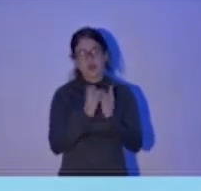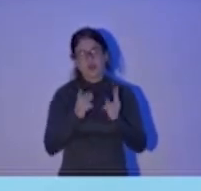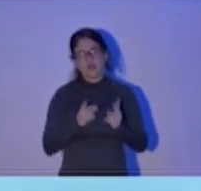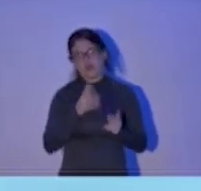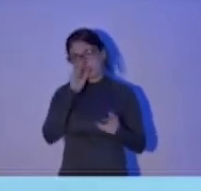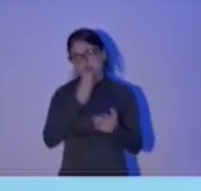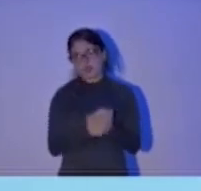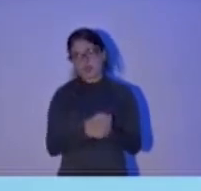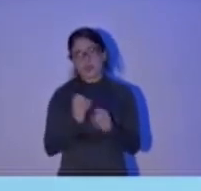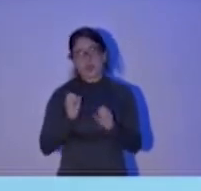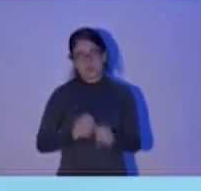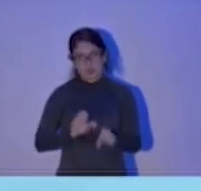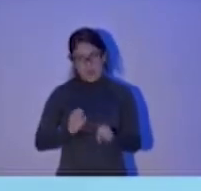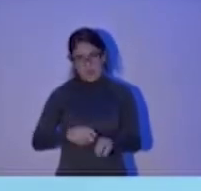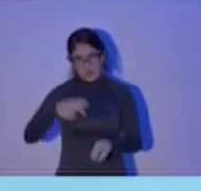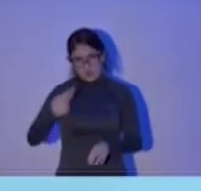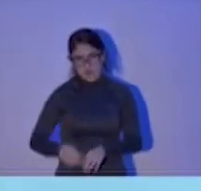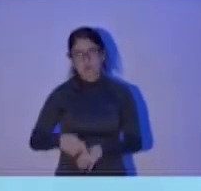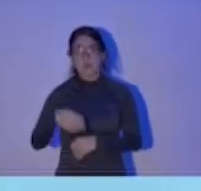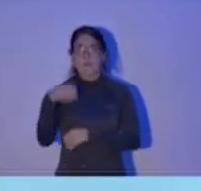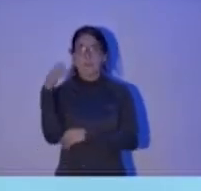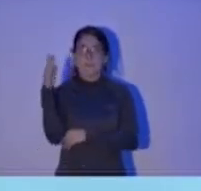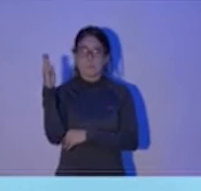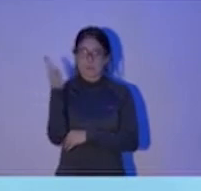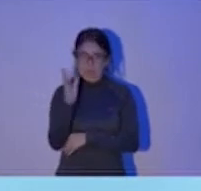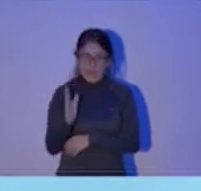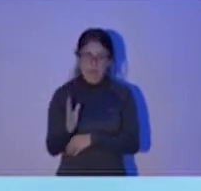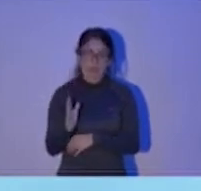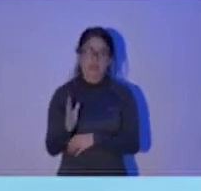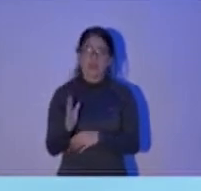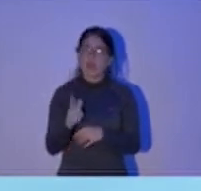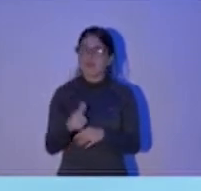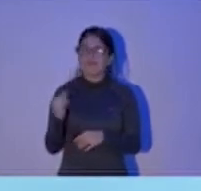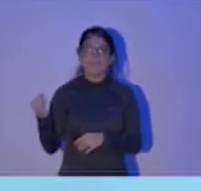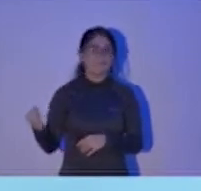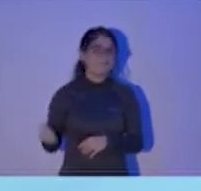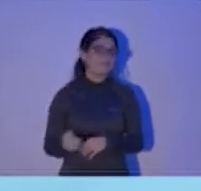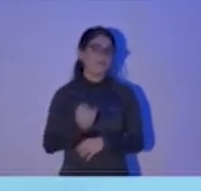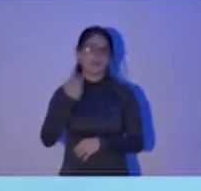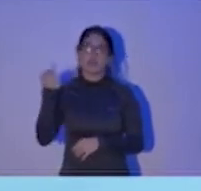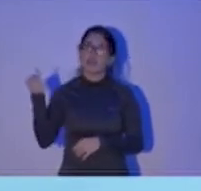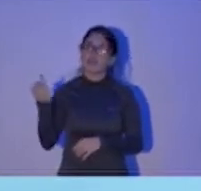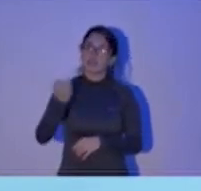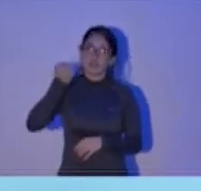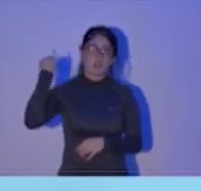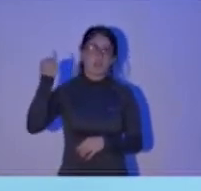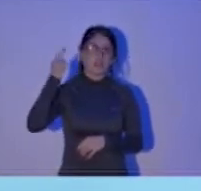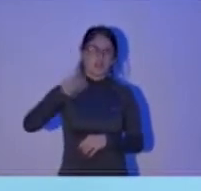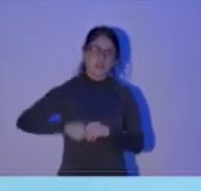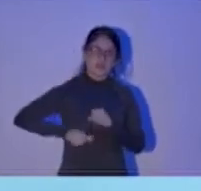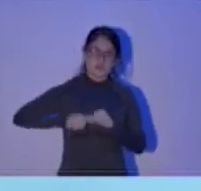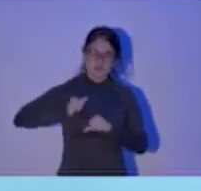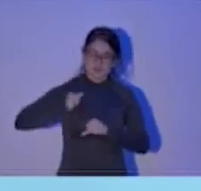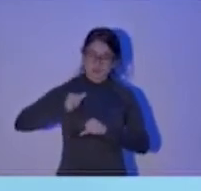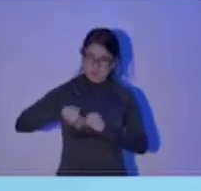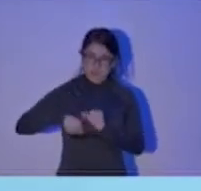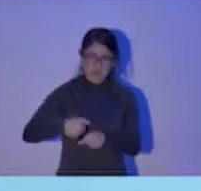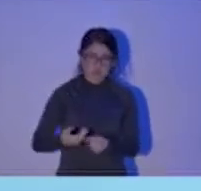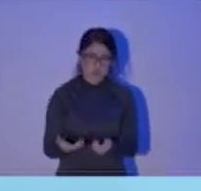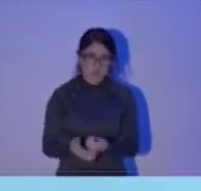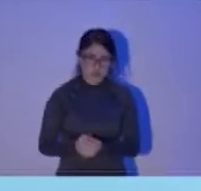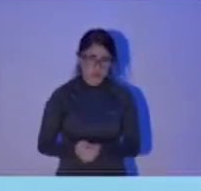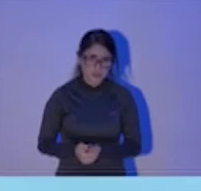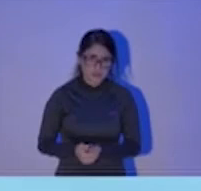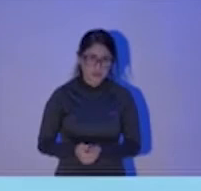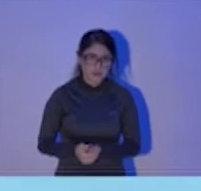como prioridade de investimento. Isso é fundamental, isso é transformador. Vale lembrar, eu ouço, arrisco até dizer que muitos